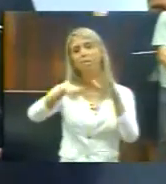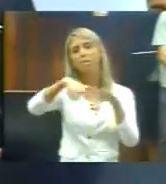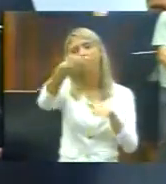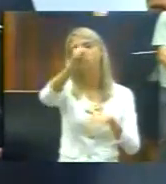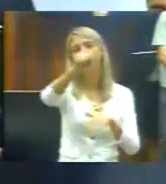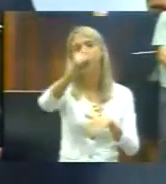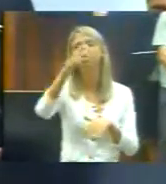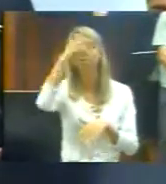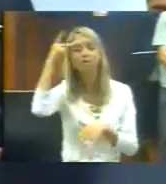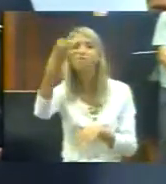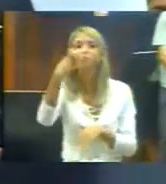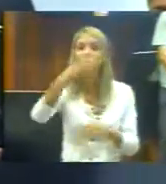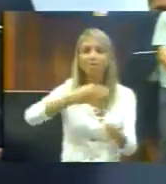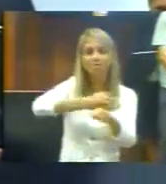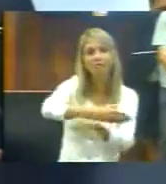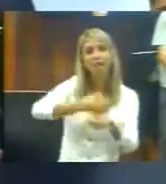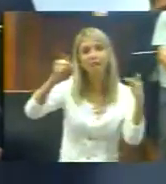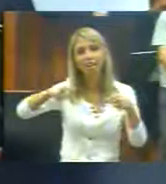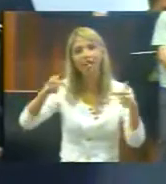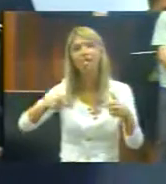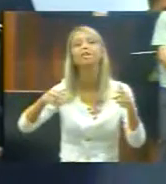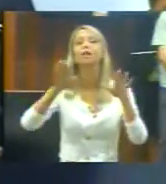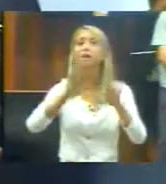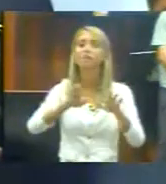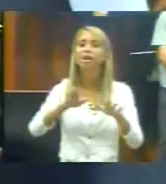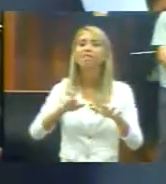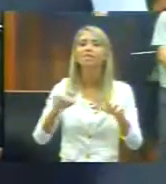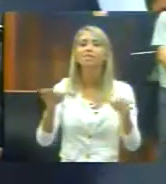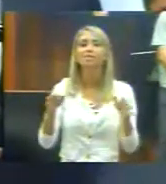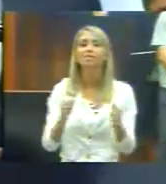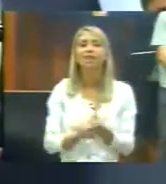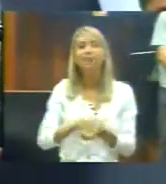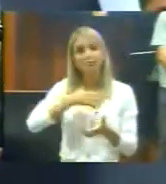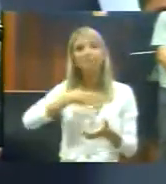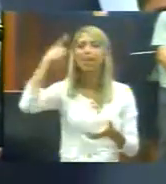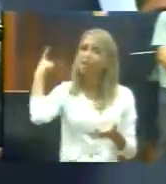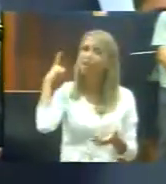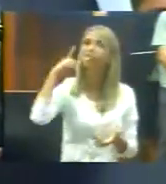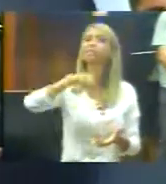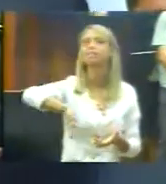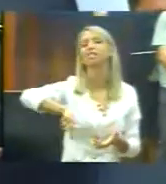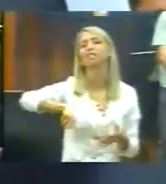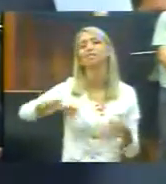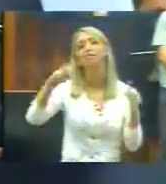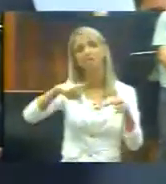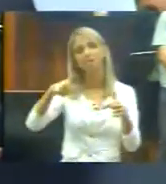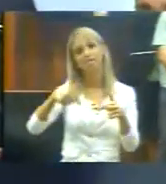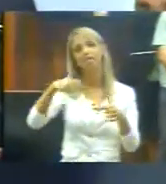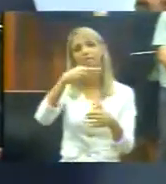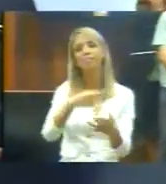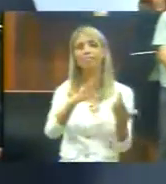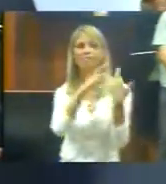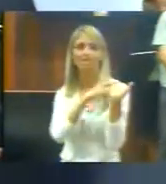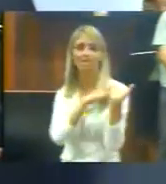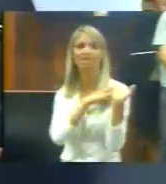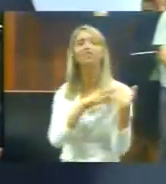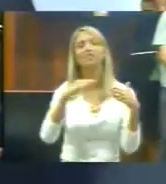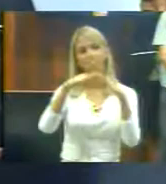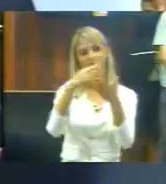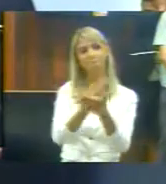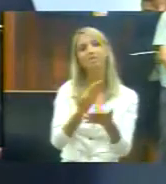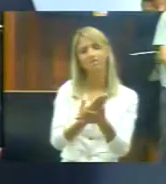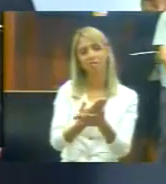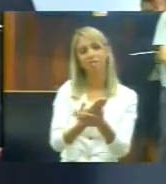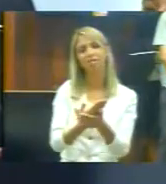para ficar aqui, e felizmente nós 5 conseguimos, E aqui estamos representando da melhor maneira